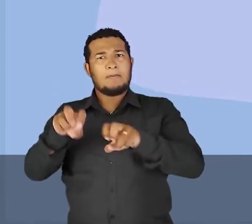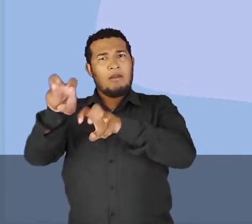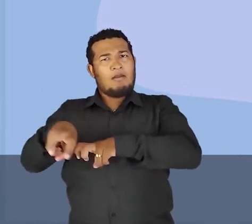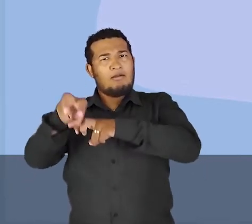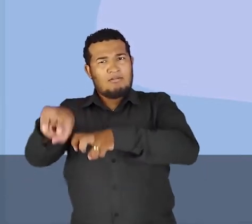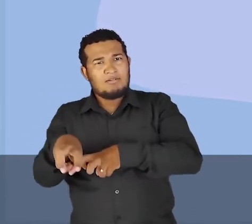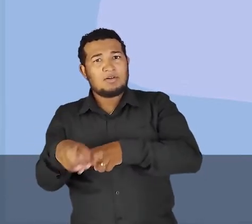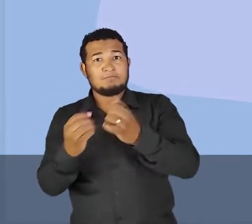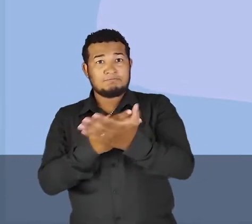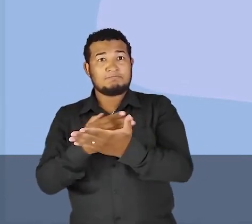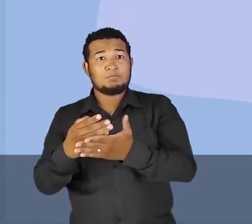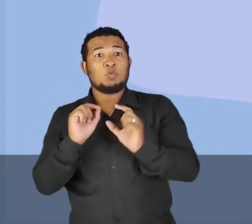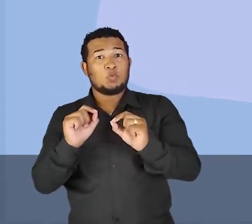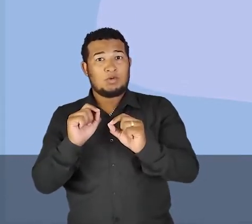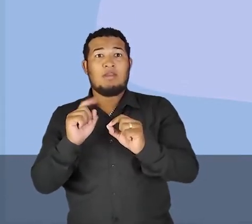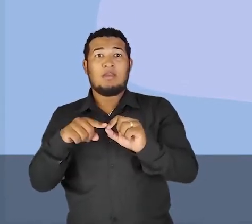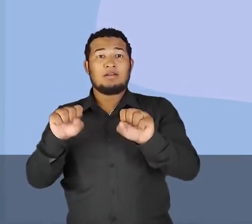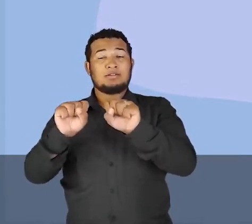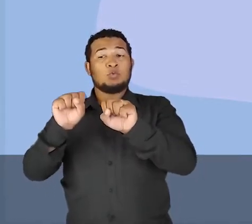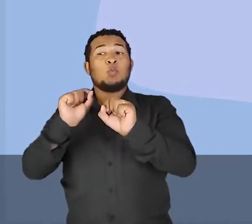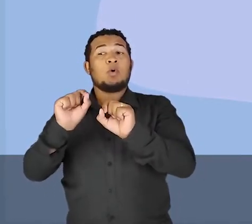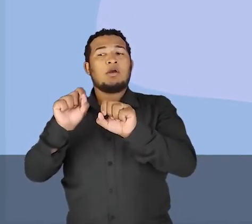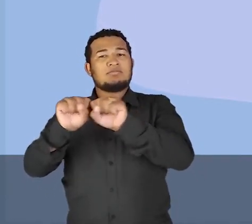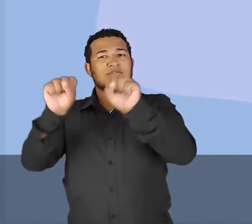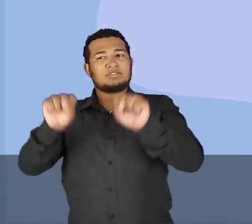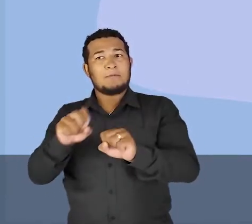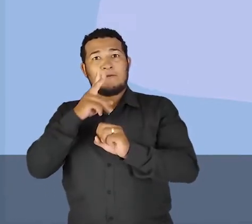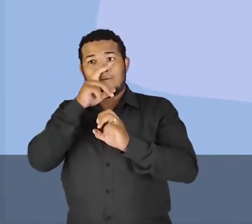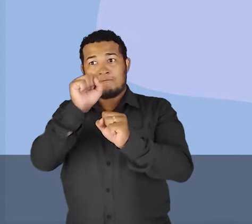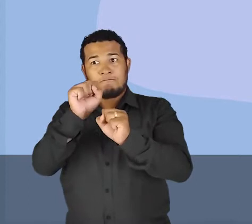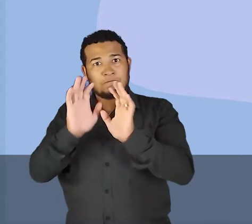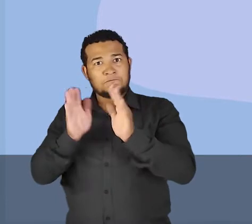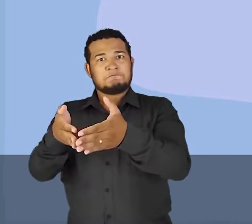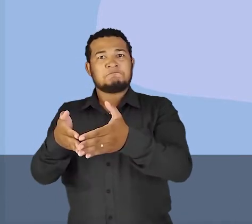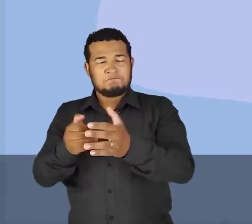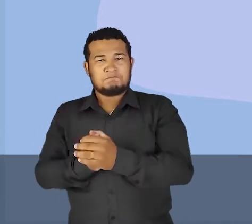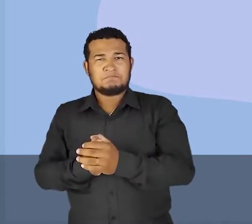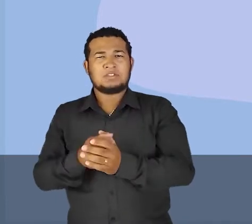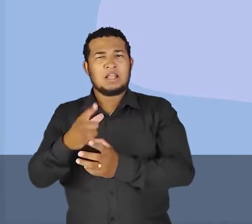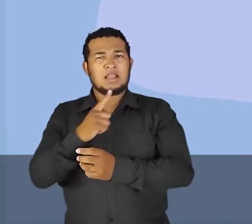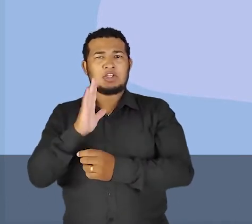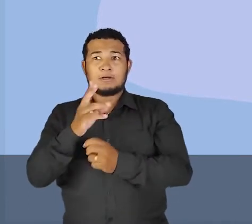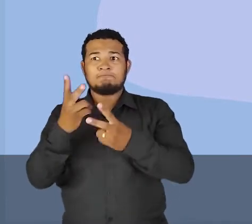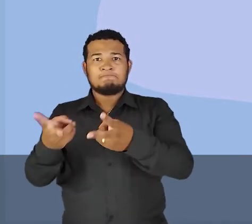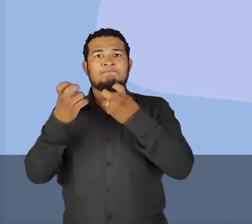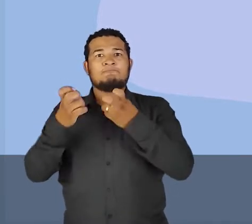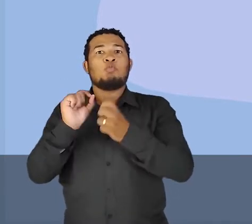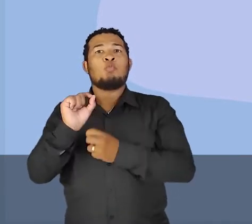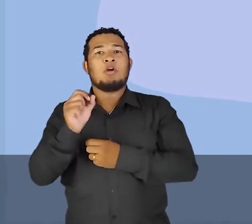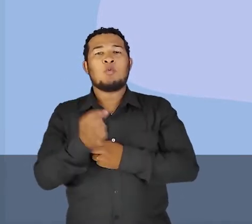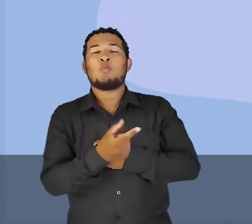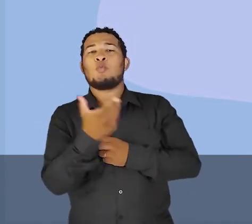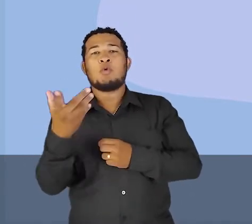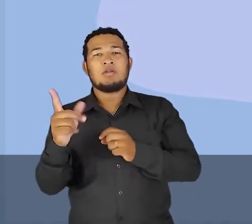agrícola, iniciando pelo sistema intensivo. Bem, observe na imagem que já chama a atenção a